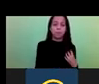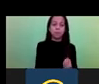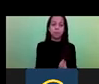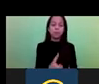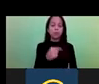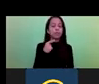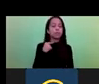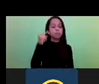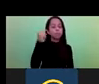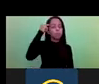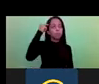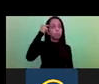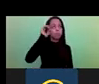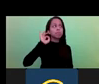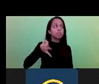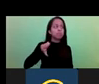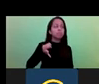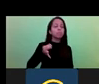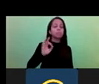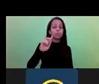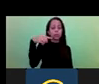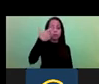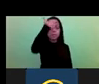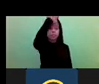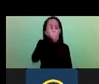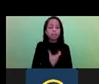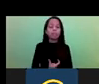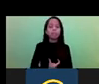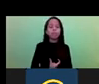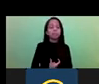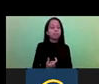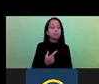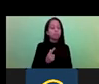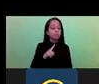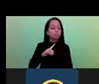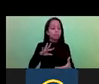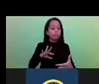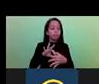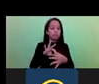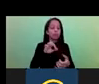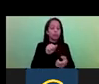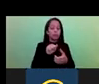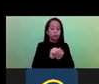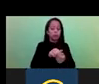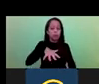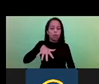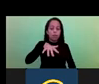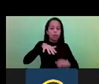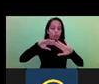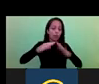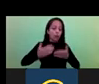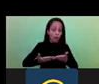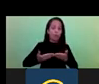Refletir sobre o papel dos sujeitos que fazem parte do ambiente escolar, né,